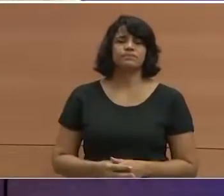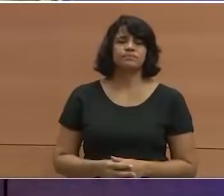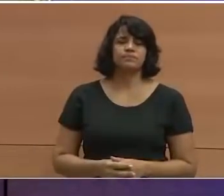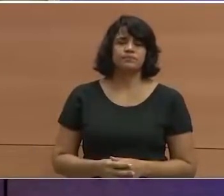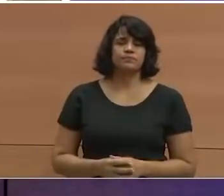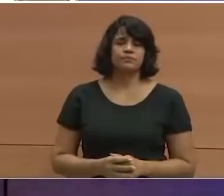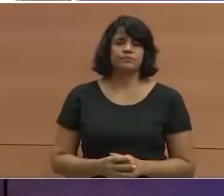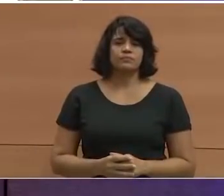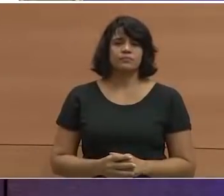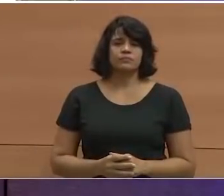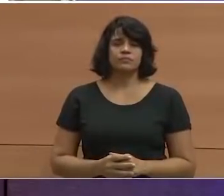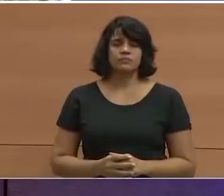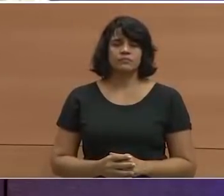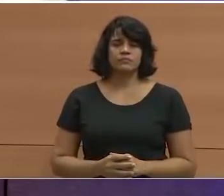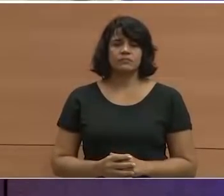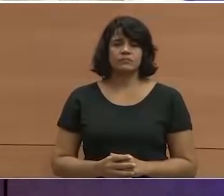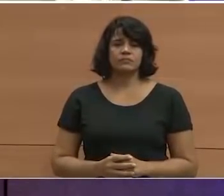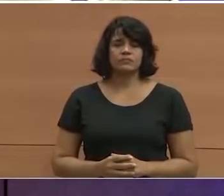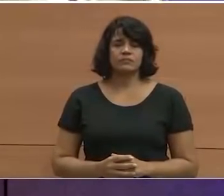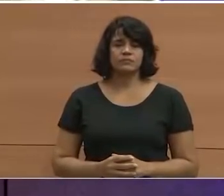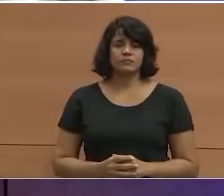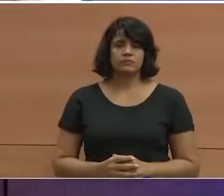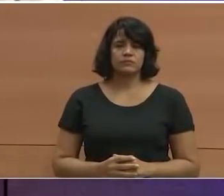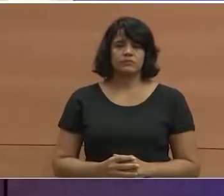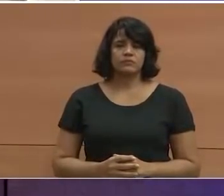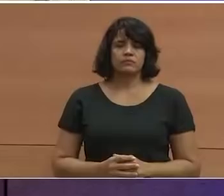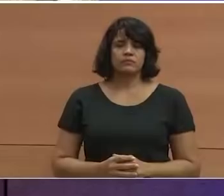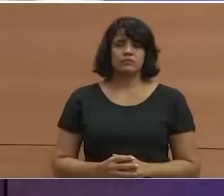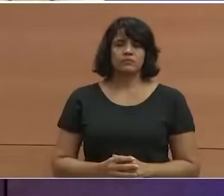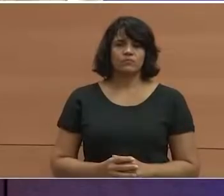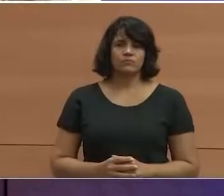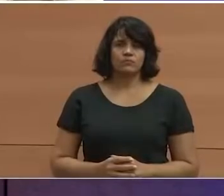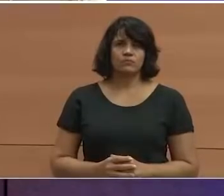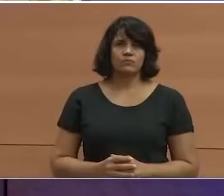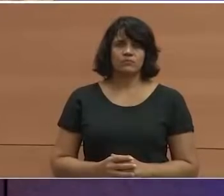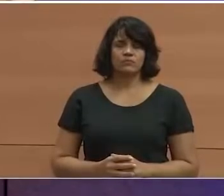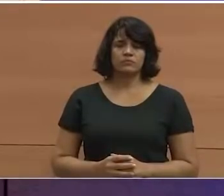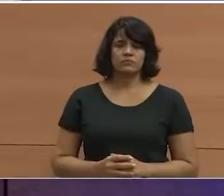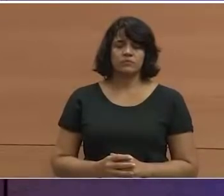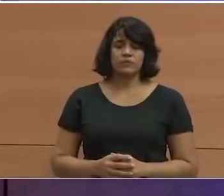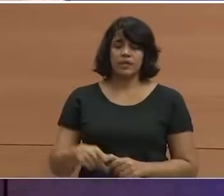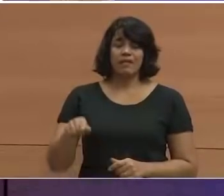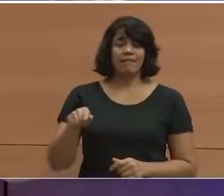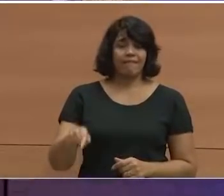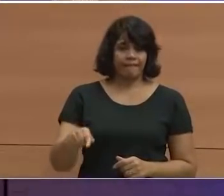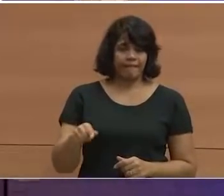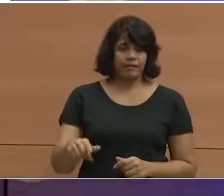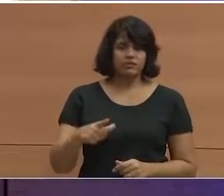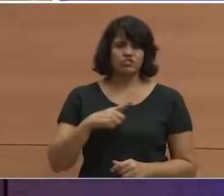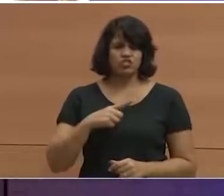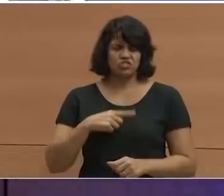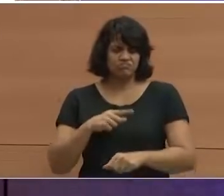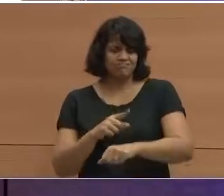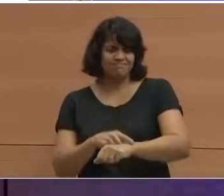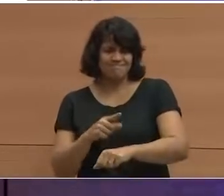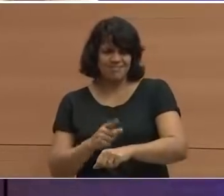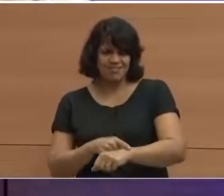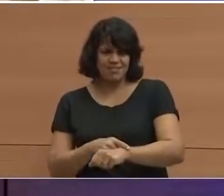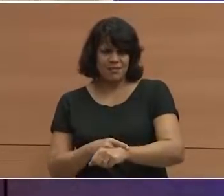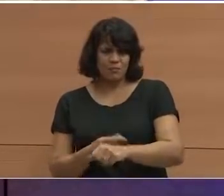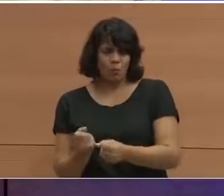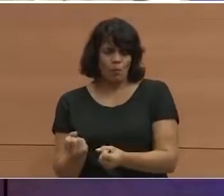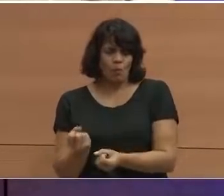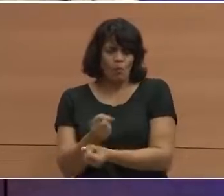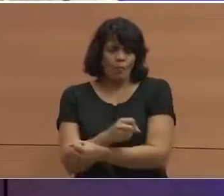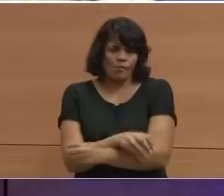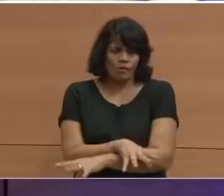devia ter, né, na estrutura da escola tinha tempos vagos, ou permitia que